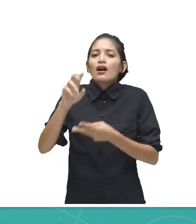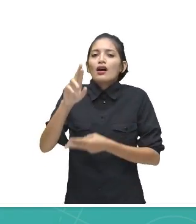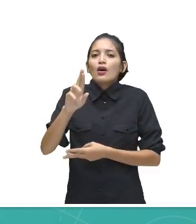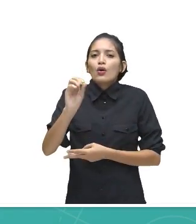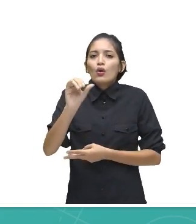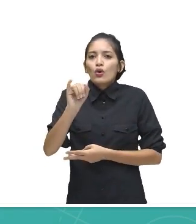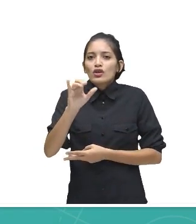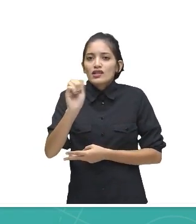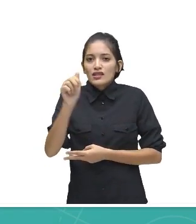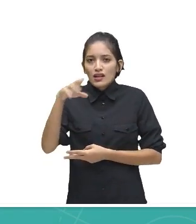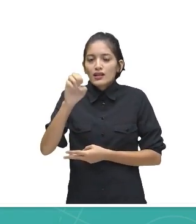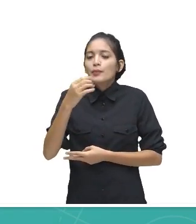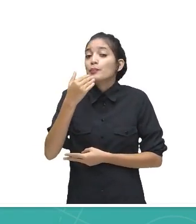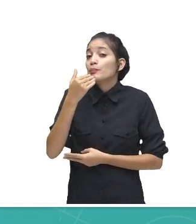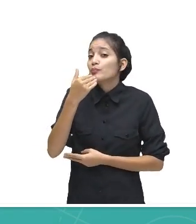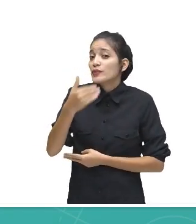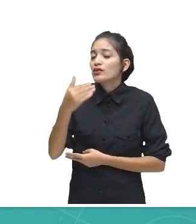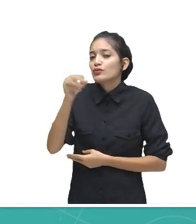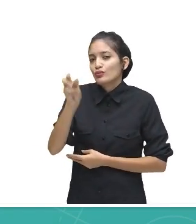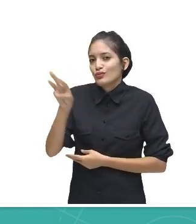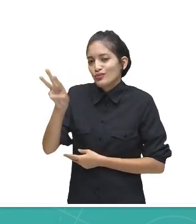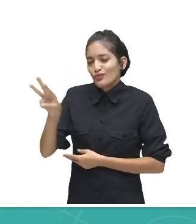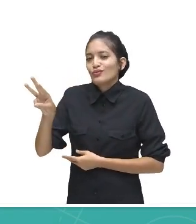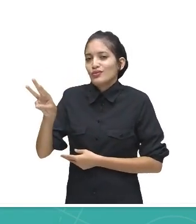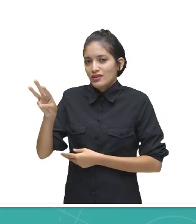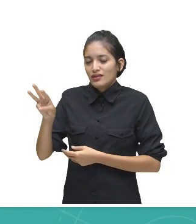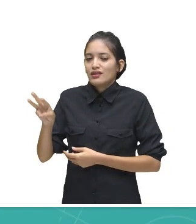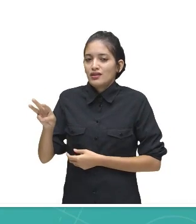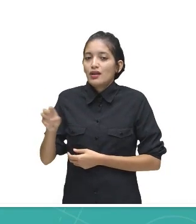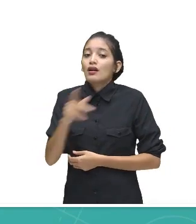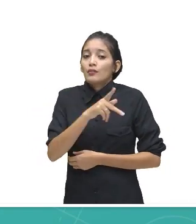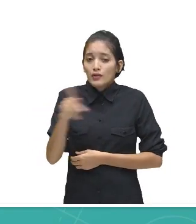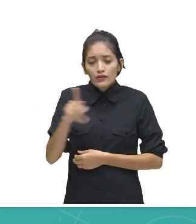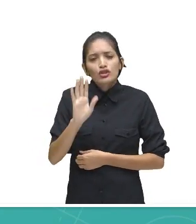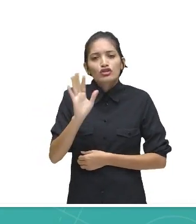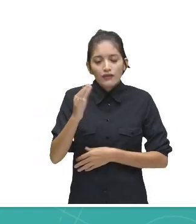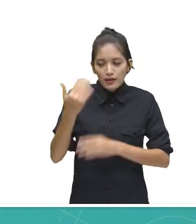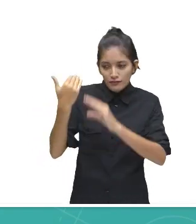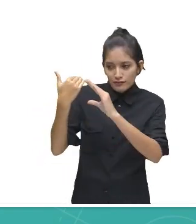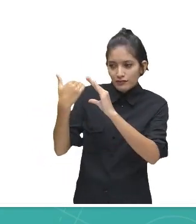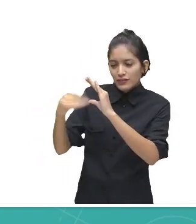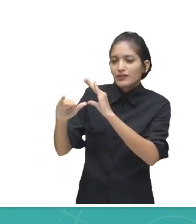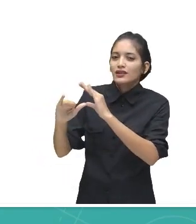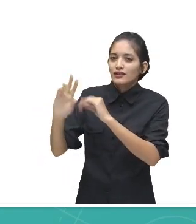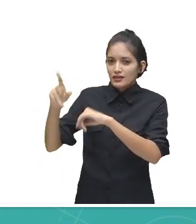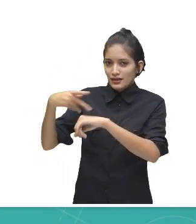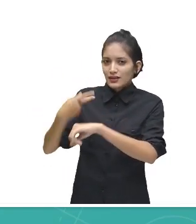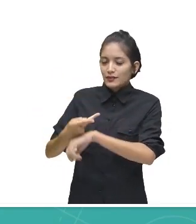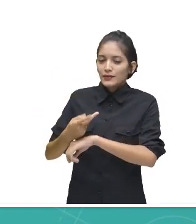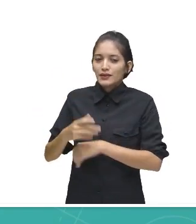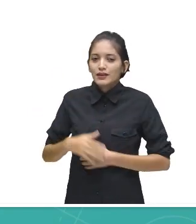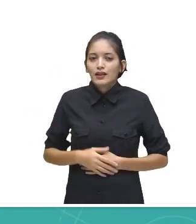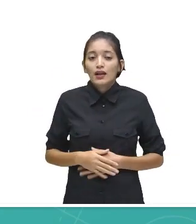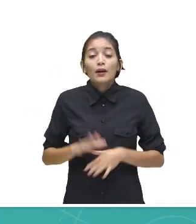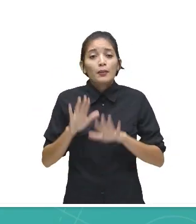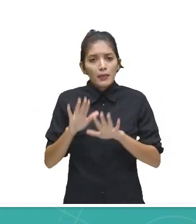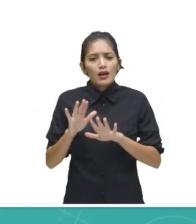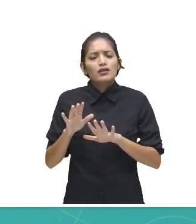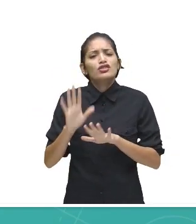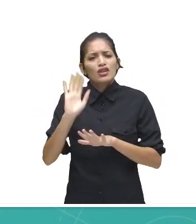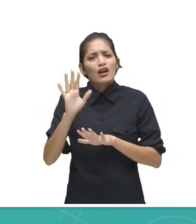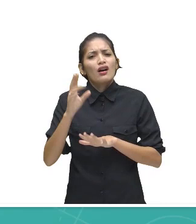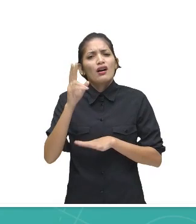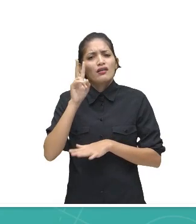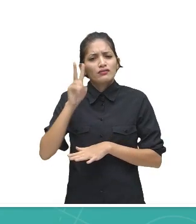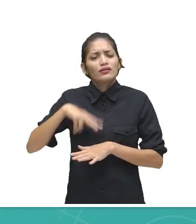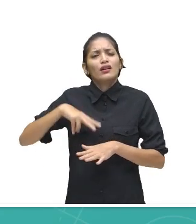me pedindo o link aí no chat público. Os professores aí, os nossos colegas vão colocar para vocês daqui a pouco aí o link, mas é só ver também no